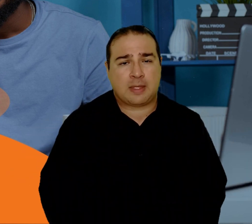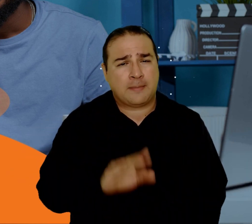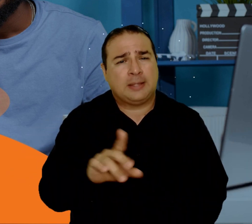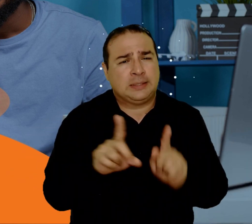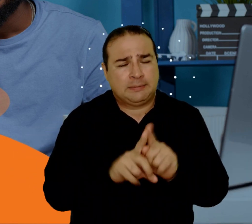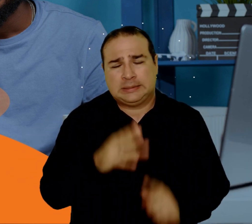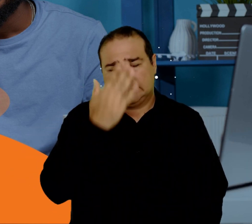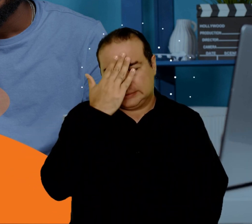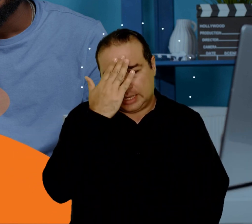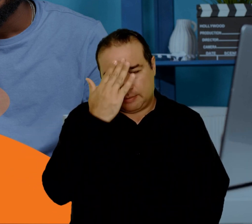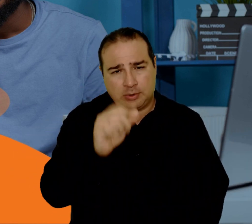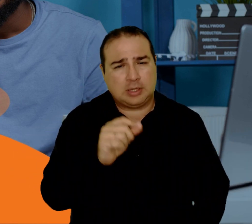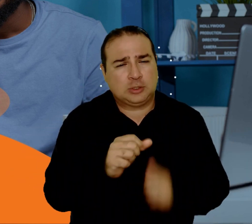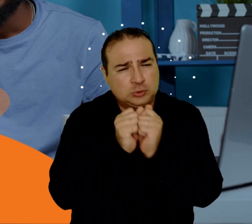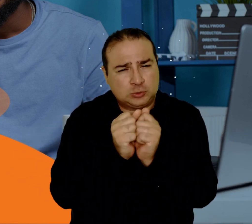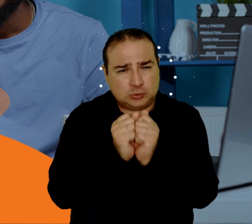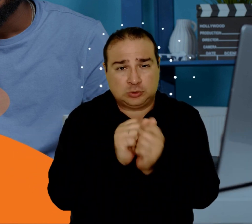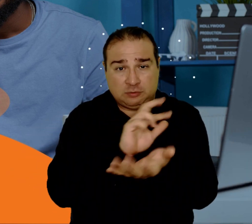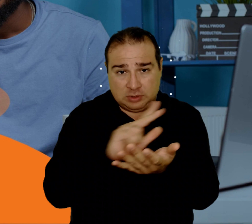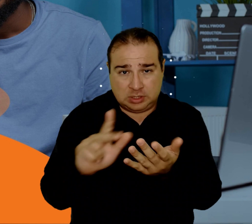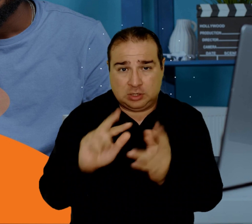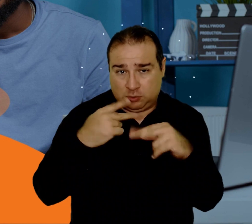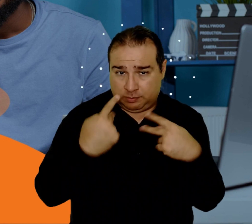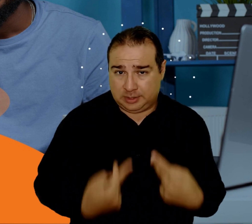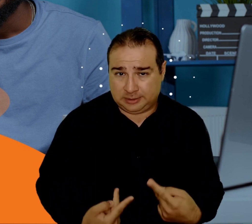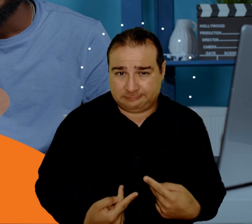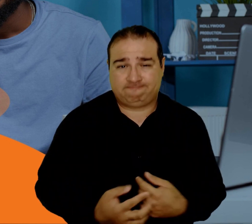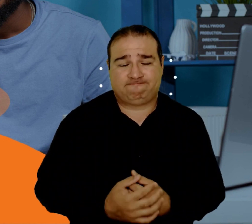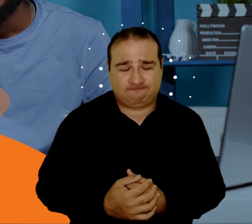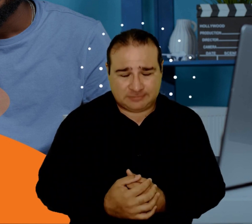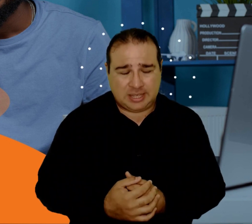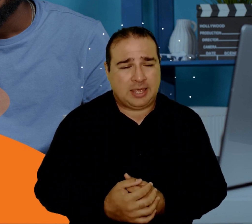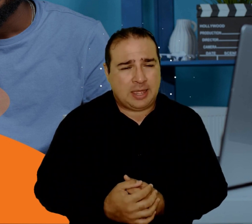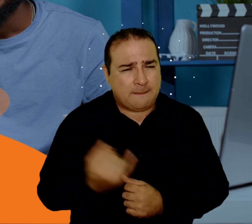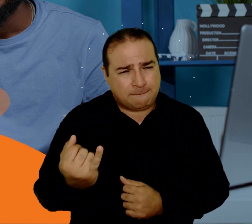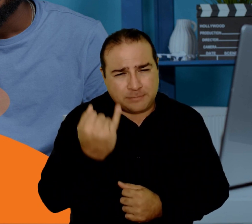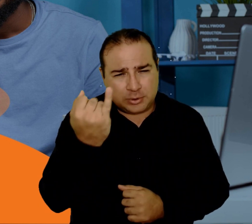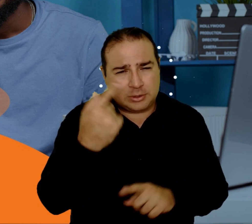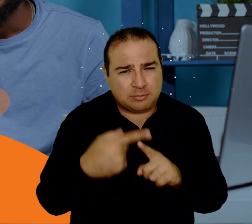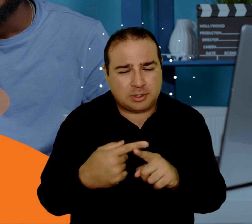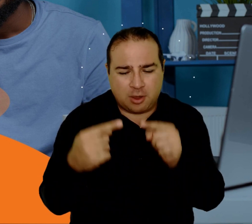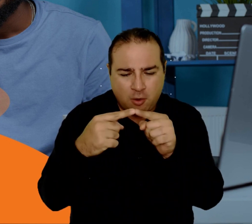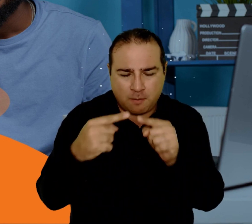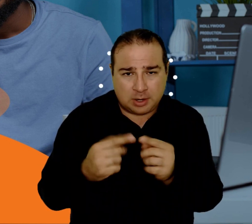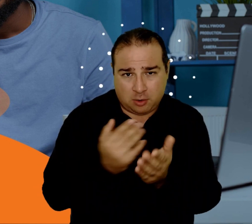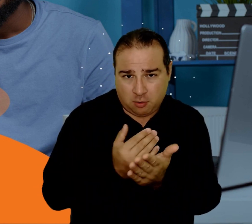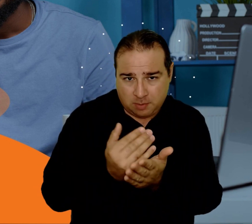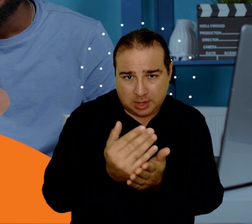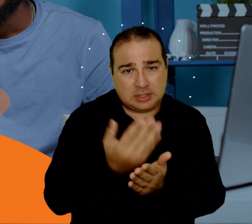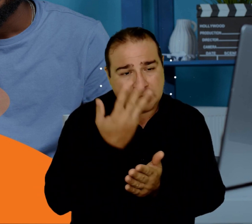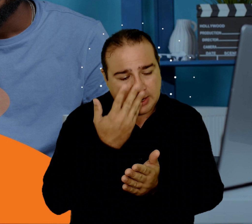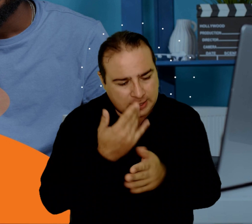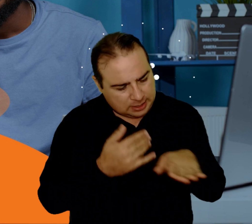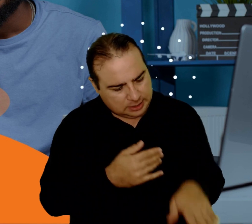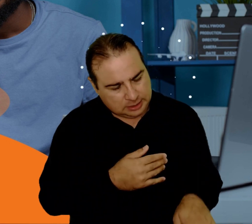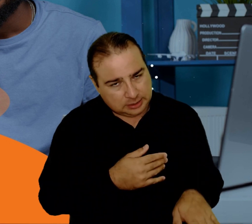a gente sabe que conviver com a diversidade humana é uma preciosa oportunidade, porque você estar desde a primeira infância